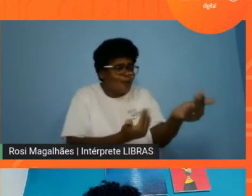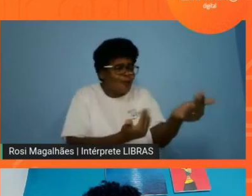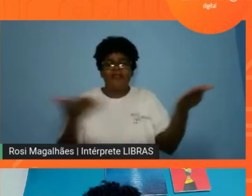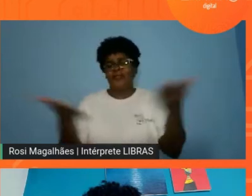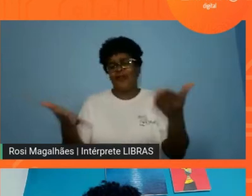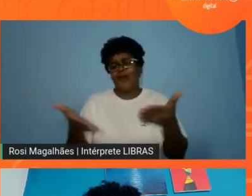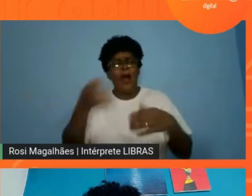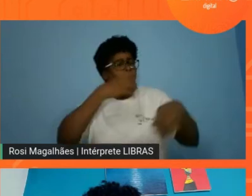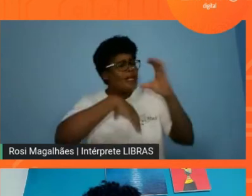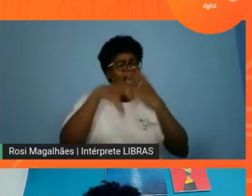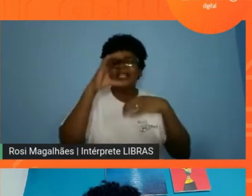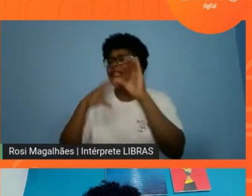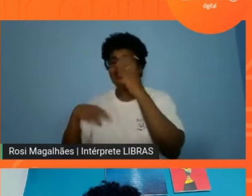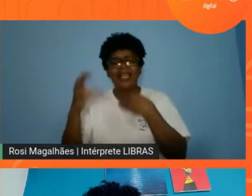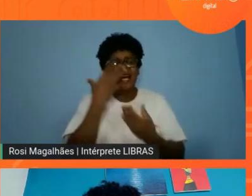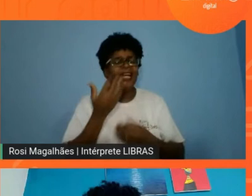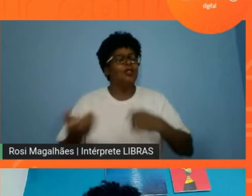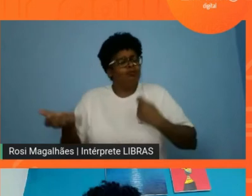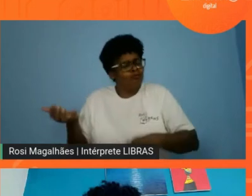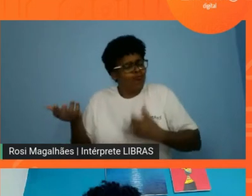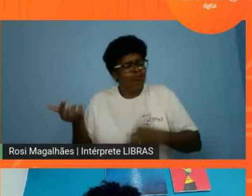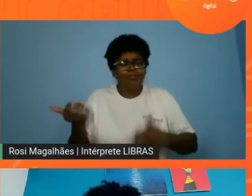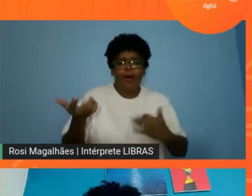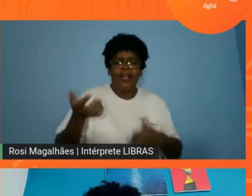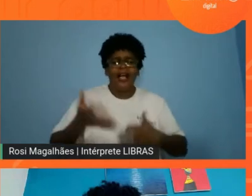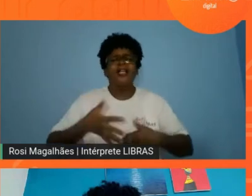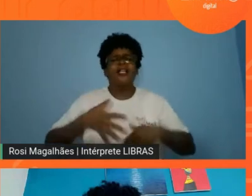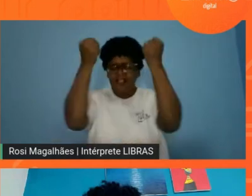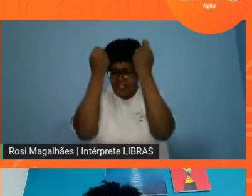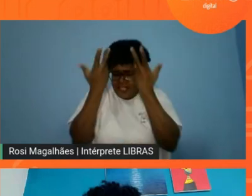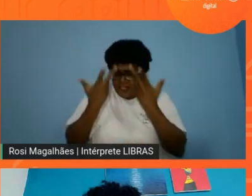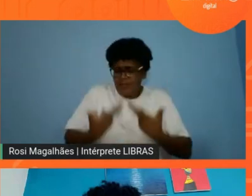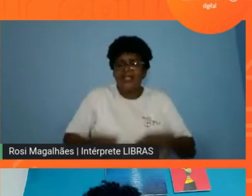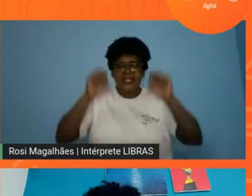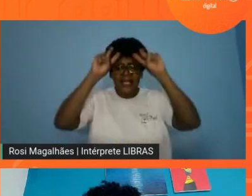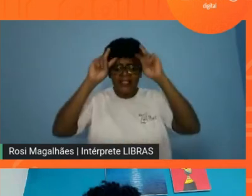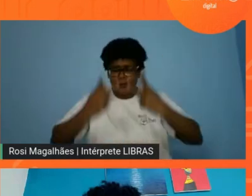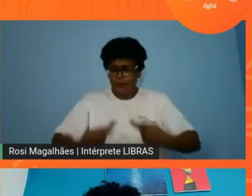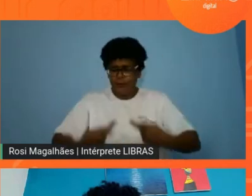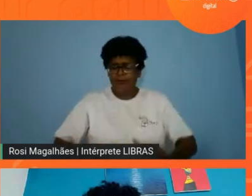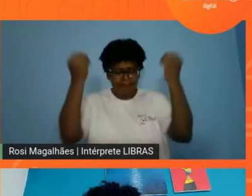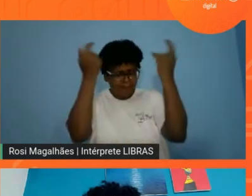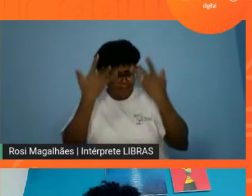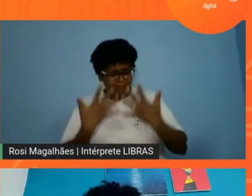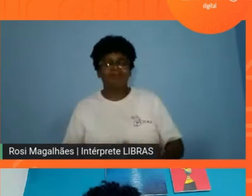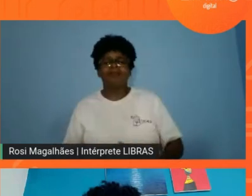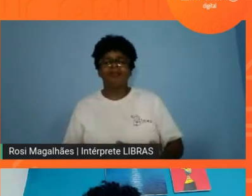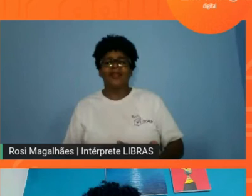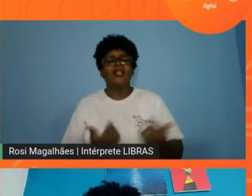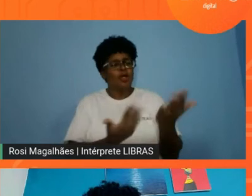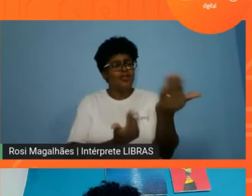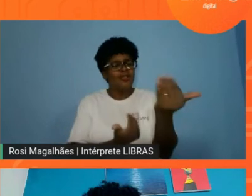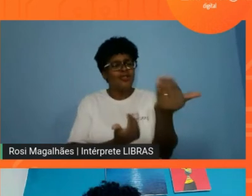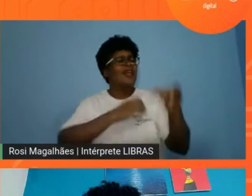estão tocando, estão se expressando dessa forma e cada vez mais. E você vê que a juventude que canta, ela está alegre, ela